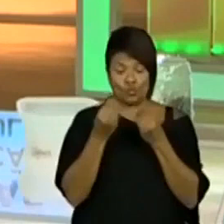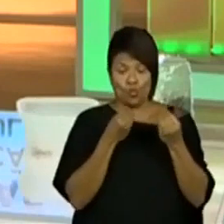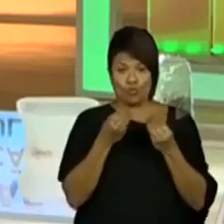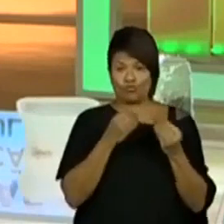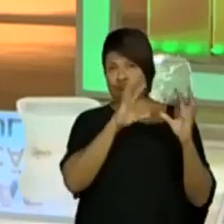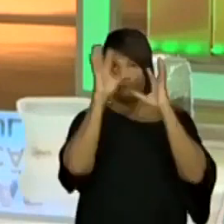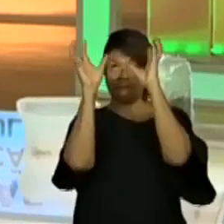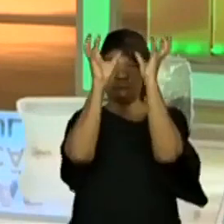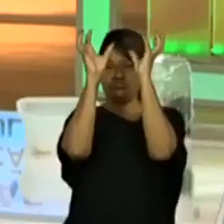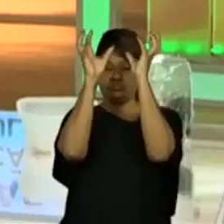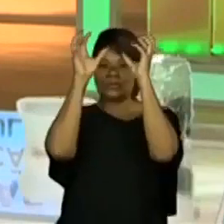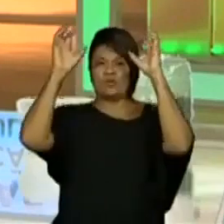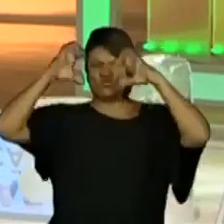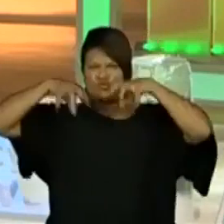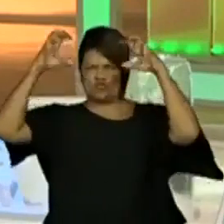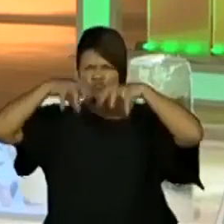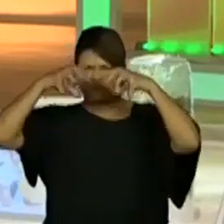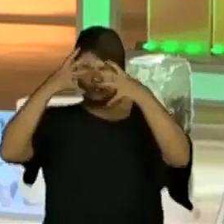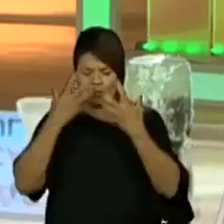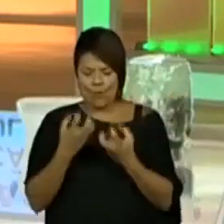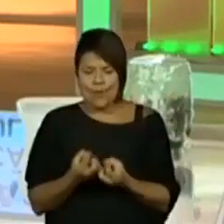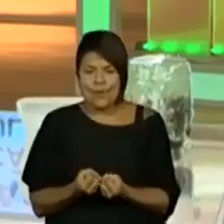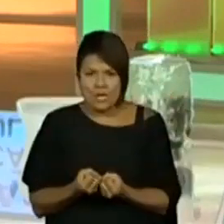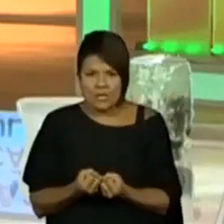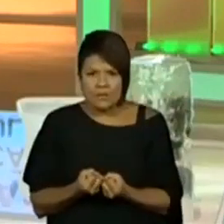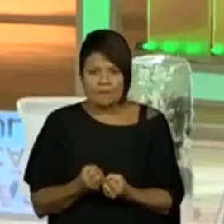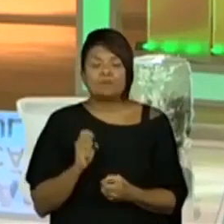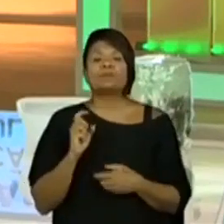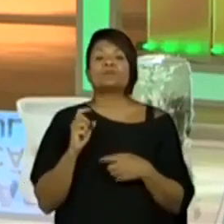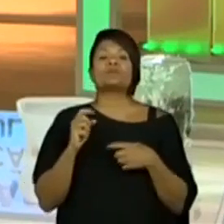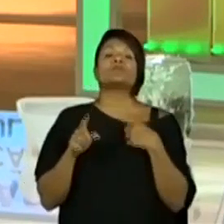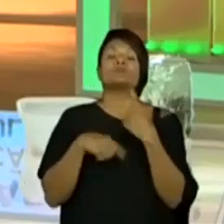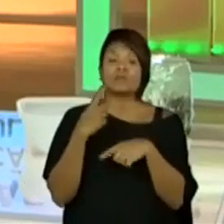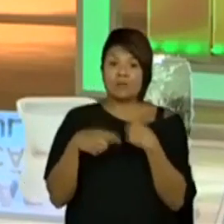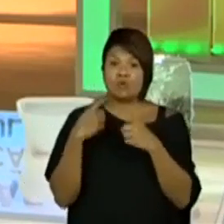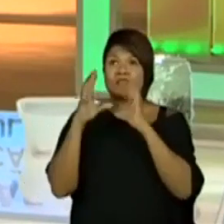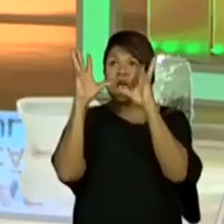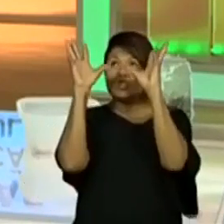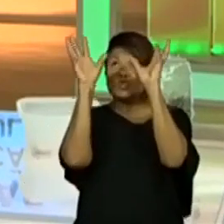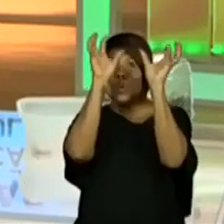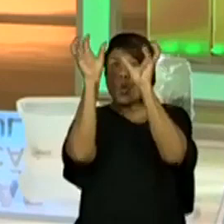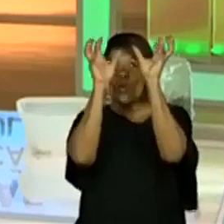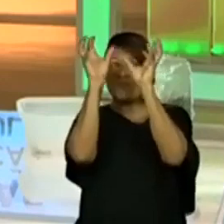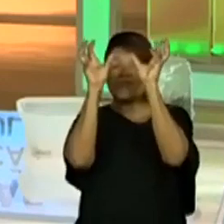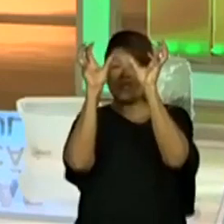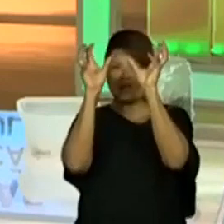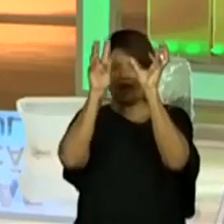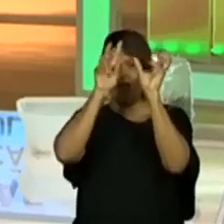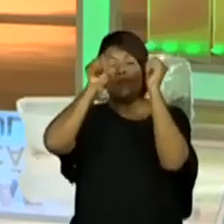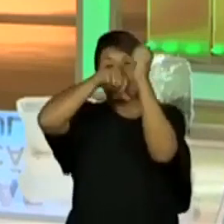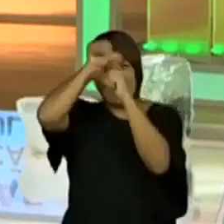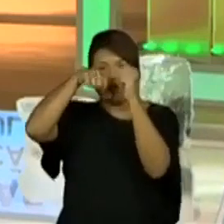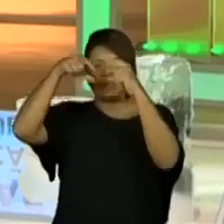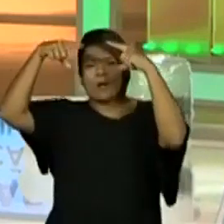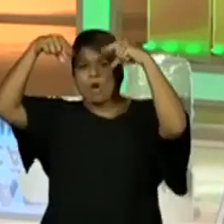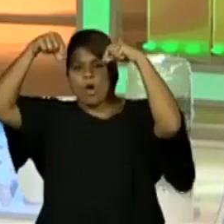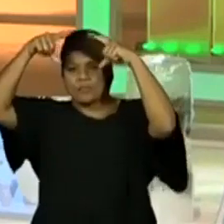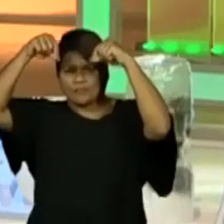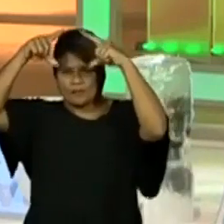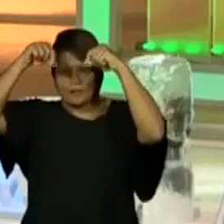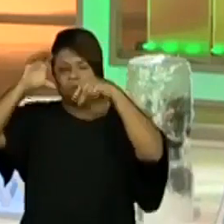volta para o ciclo contaminada, depois a precipitação, lá nas nuvens a condensação. Então explica,